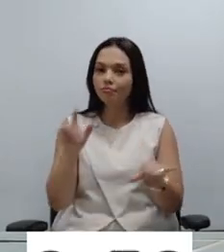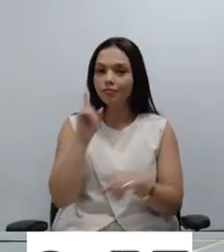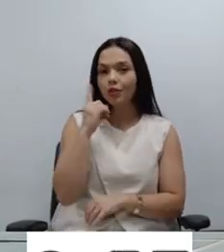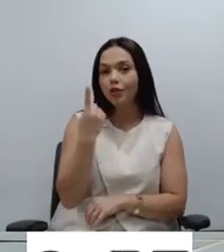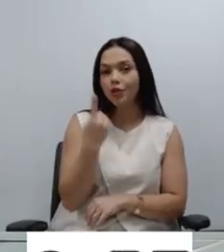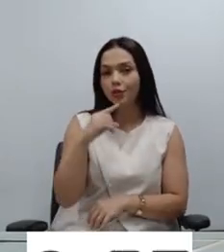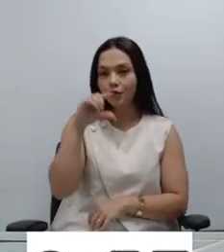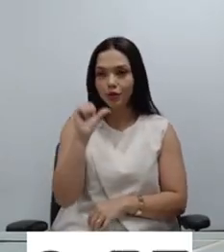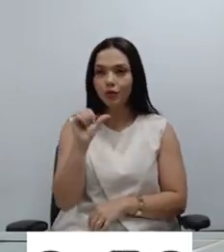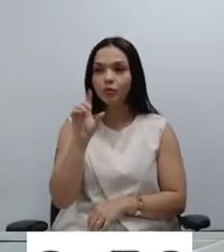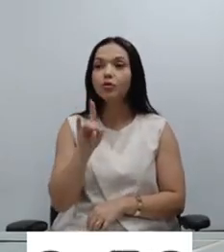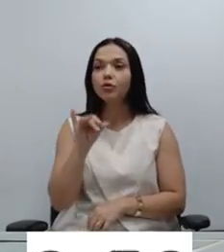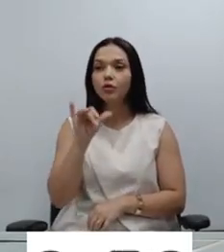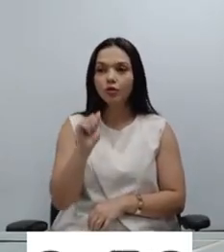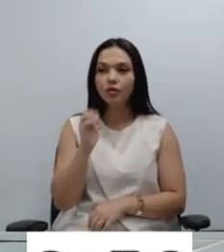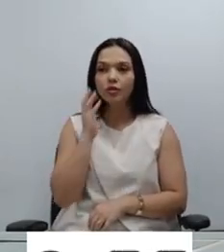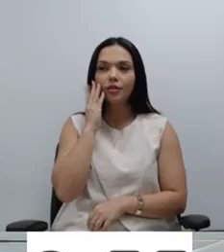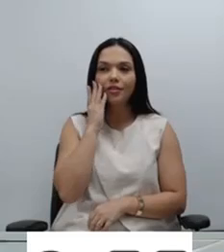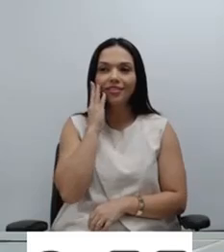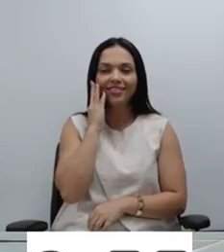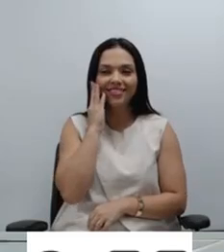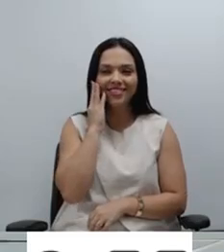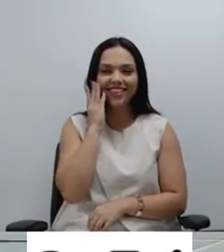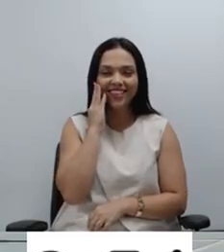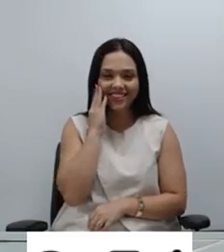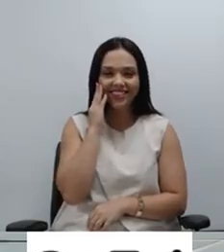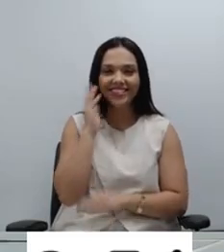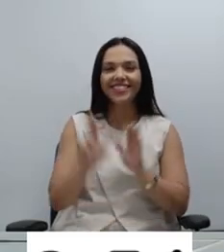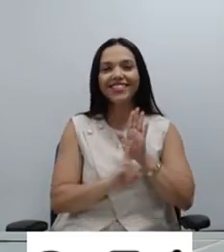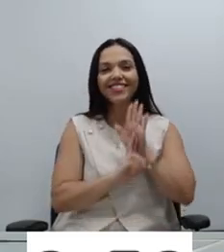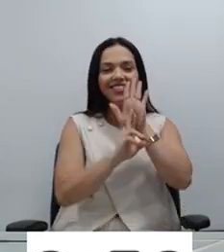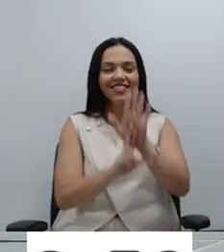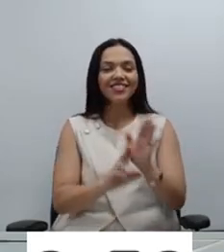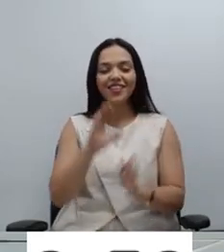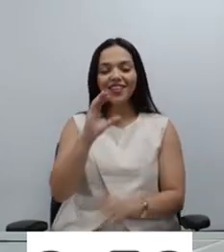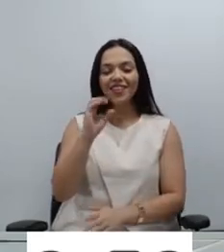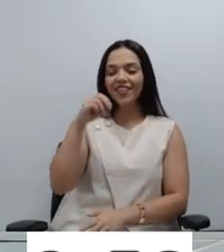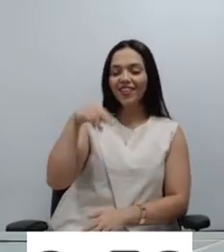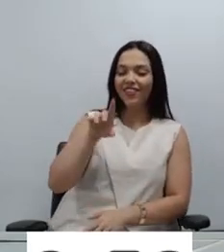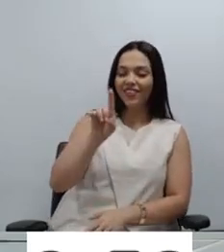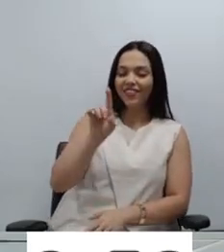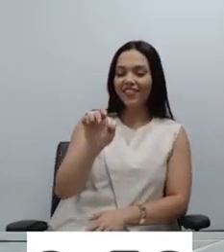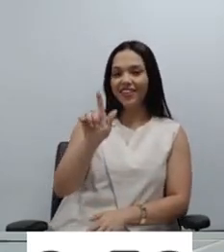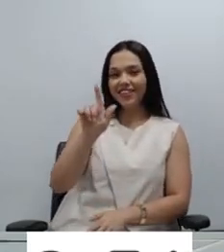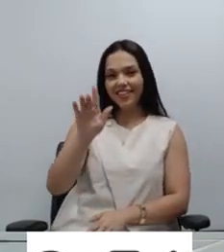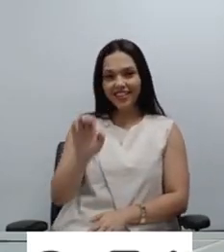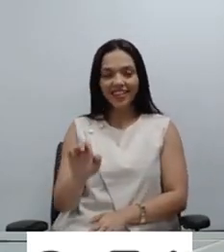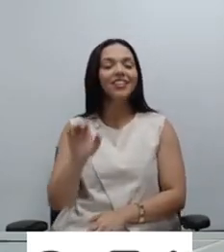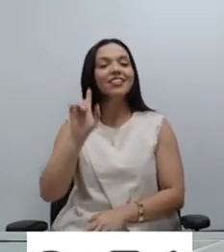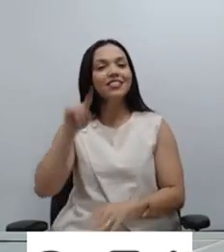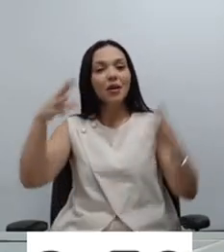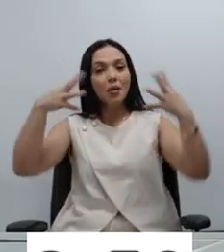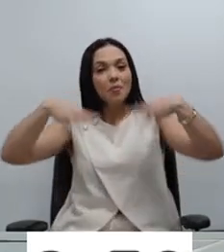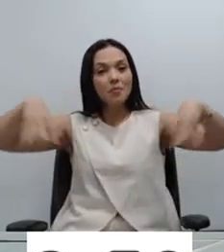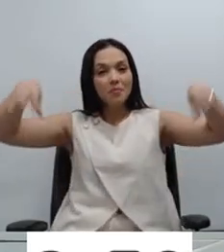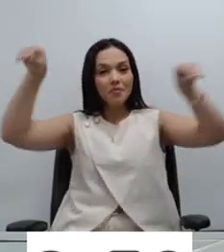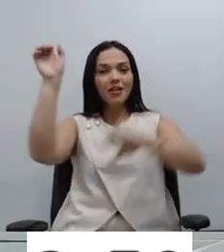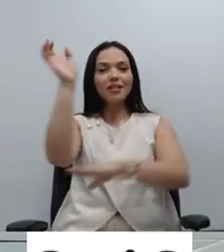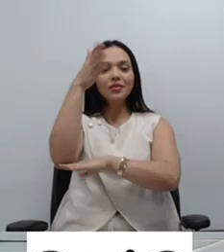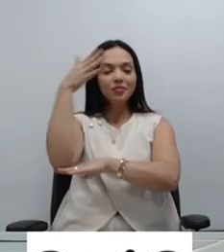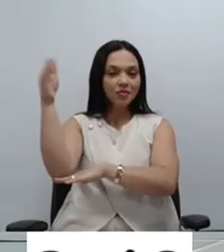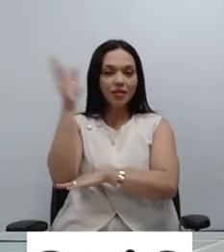19, data em que o governador Tarcísio de Freitas recebeu representantes do CONDEG no Palácio dos Bandeirantes, gesto que demonstra mais uma vez o